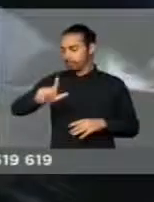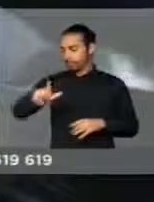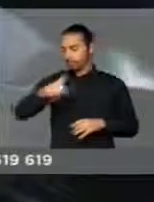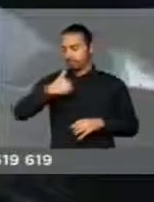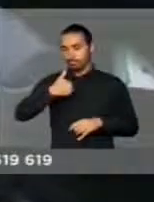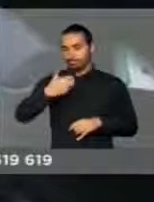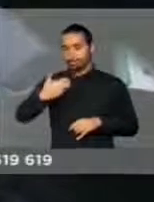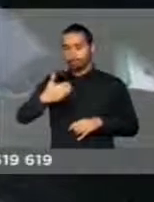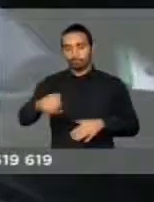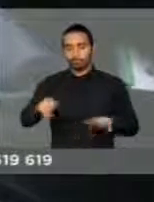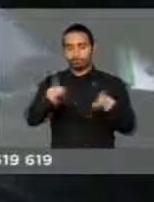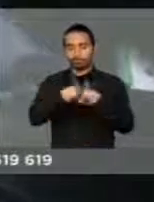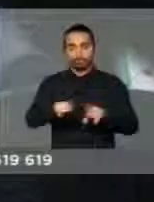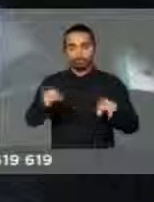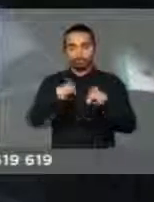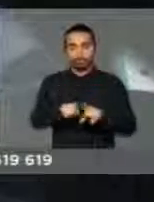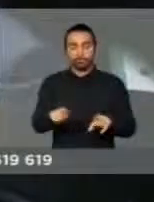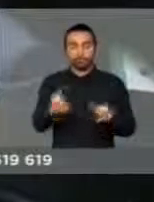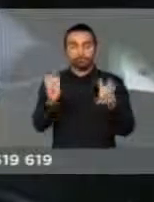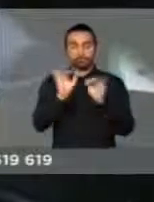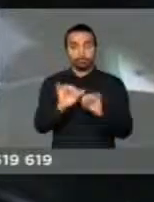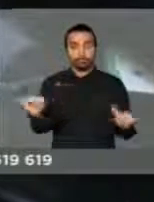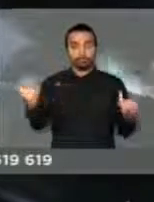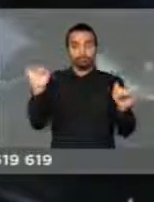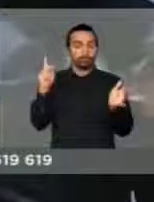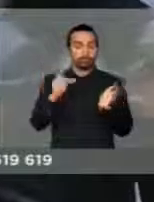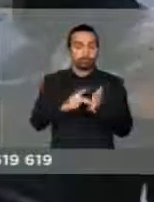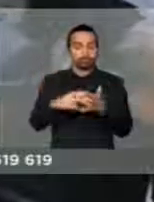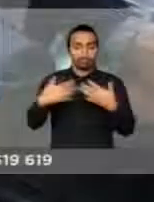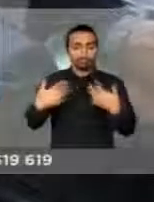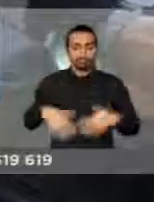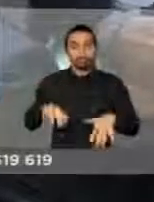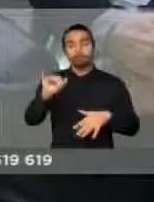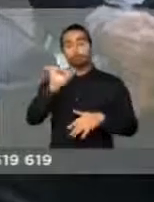ainda dizer da importância